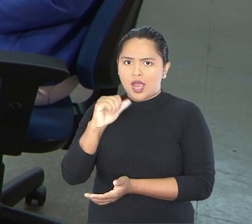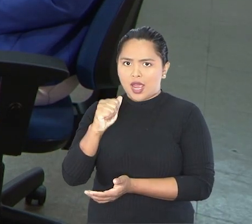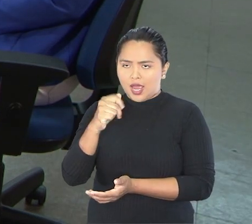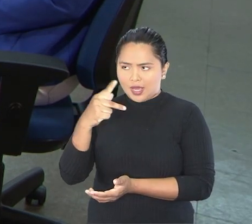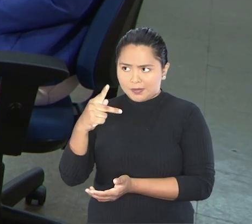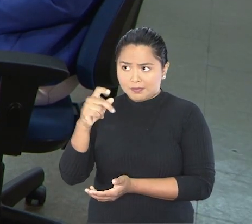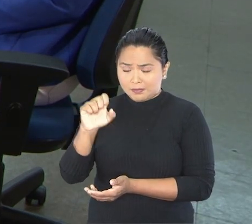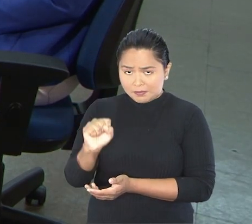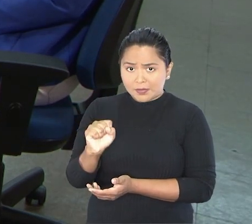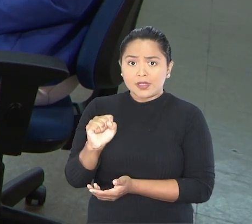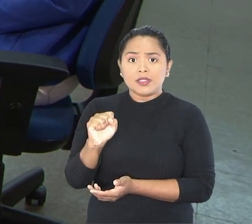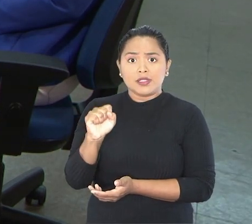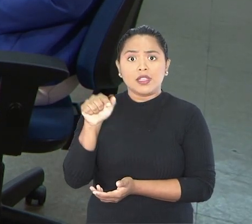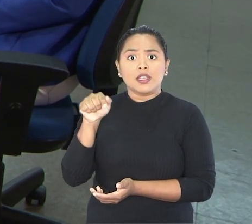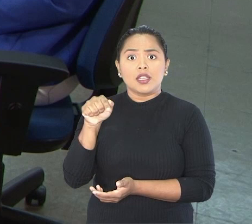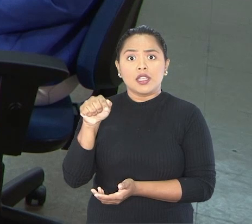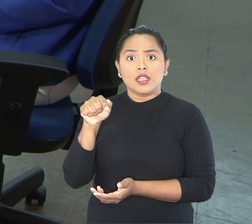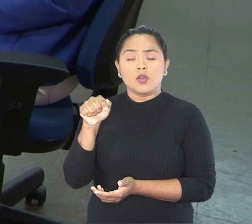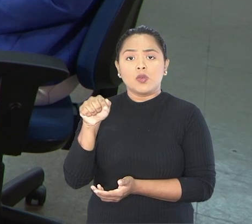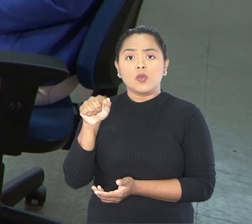Servidor, compete a ela